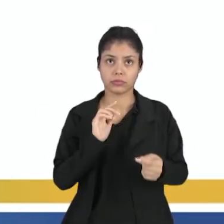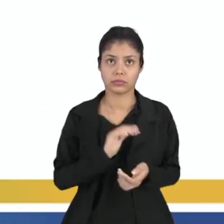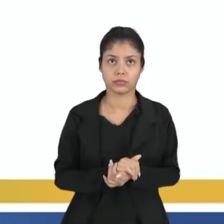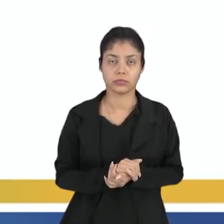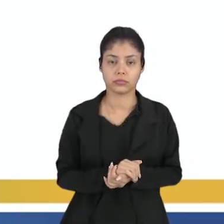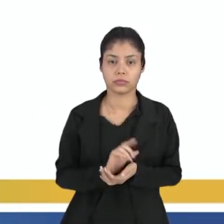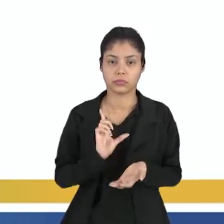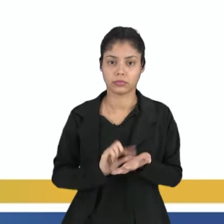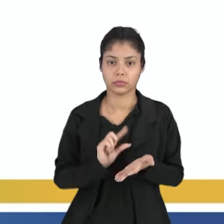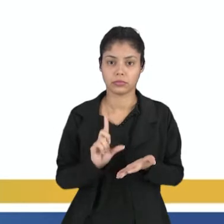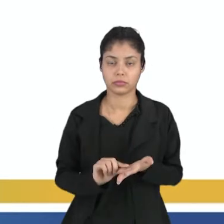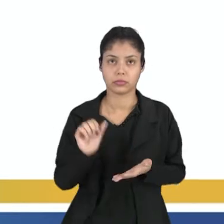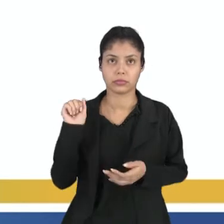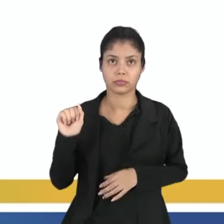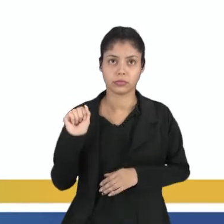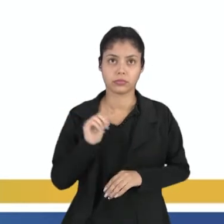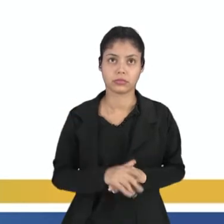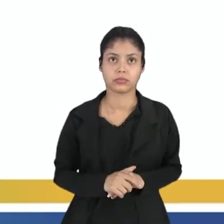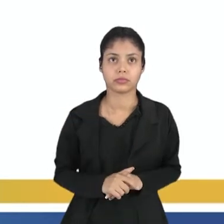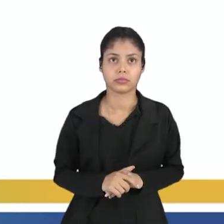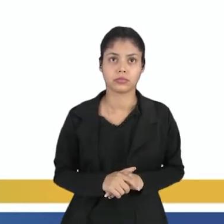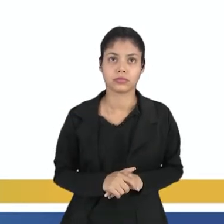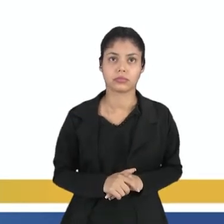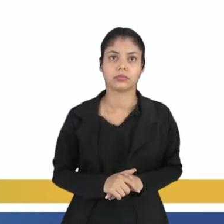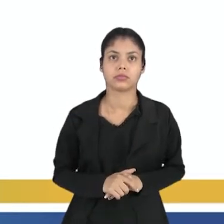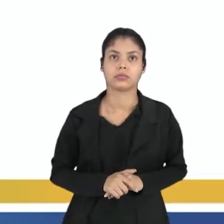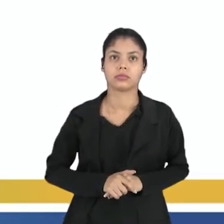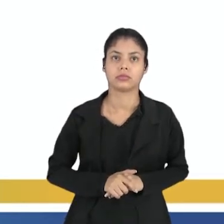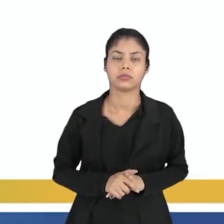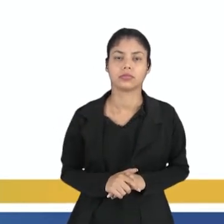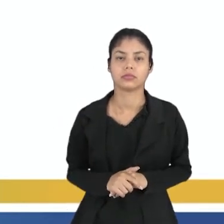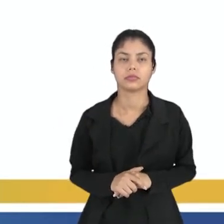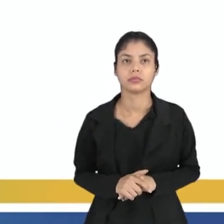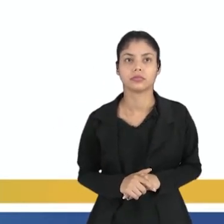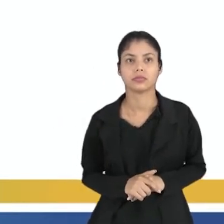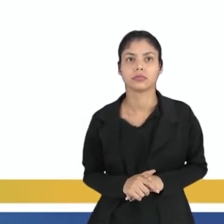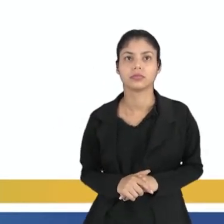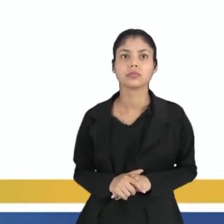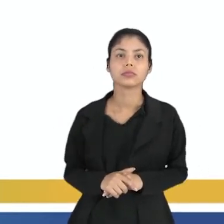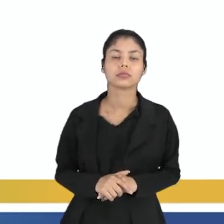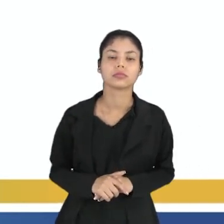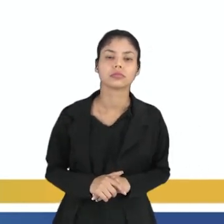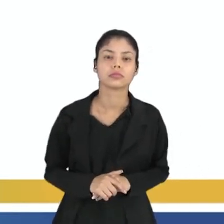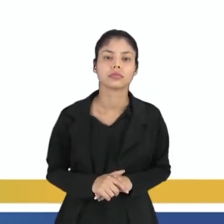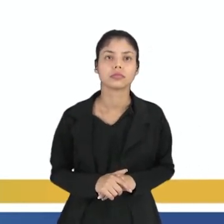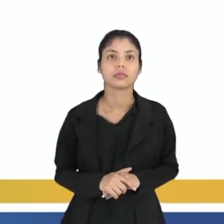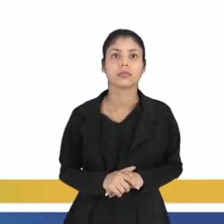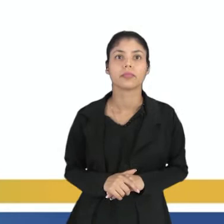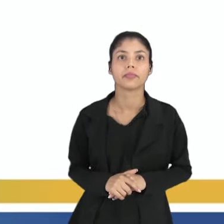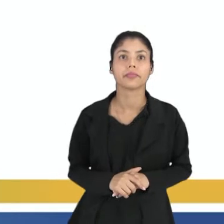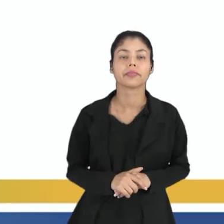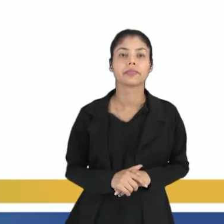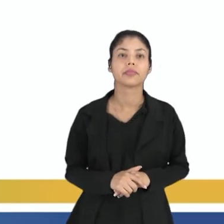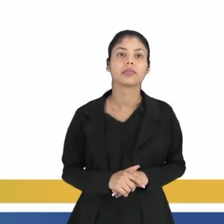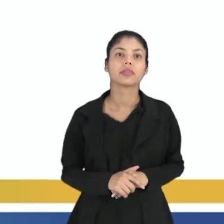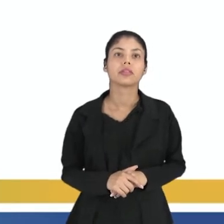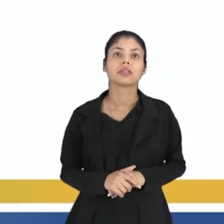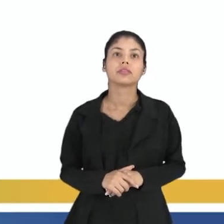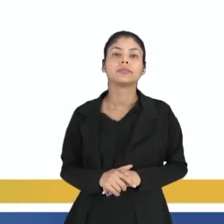meu artigo a, que resulta aí no a acraseado, com a crase. Isso é questão para outra